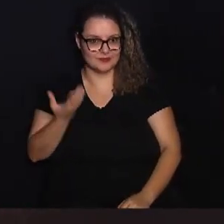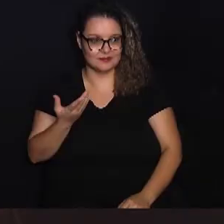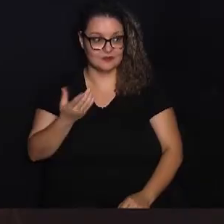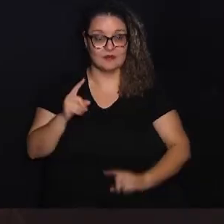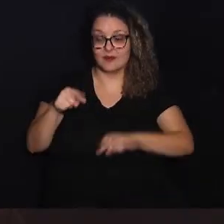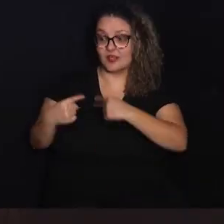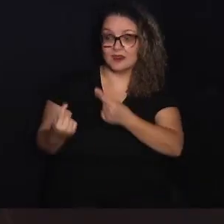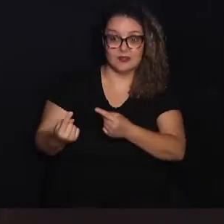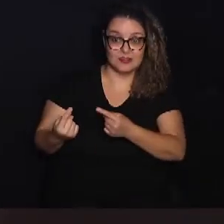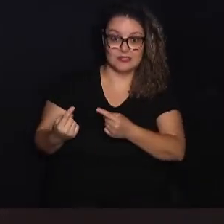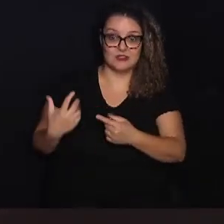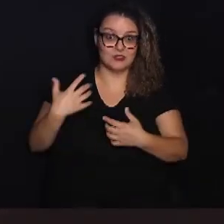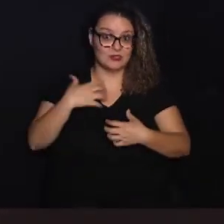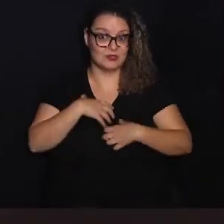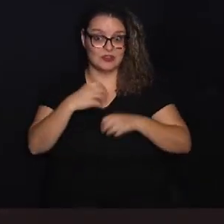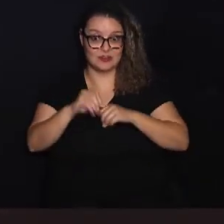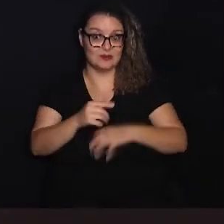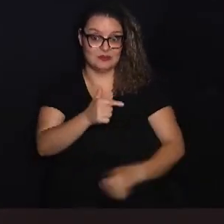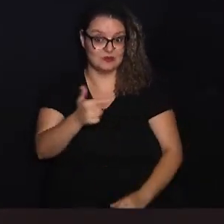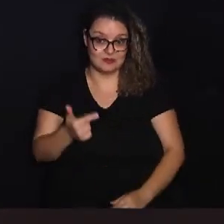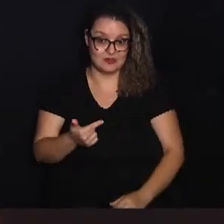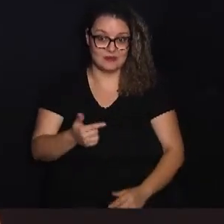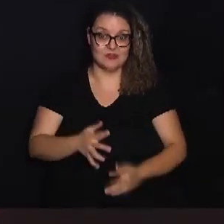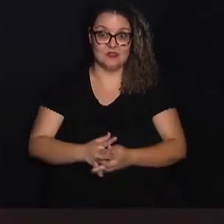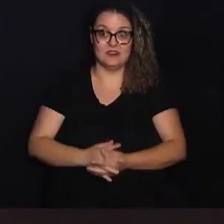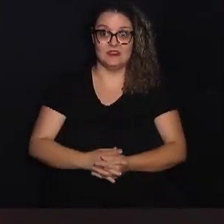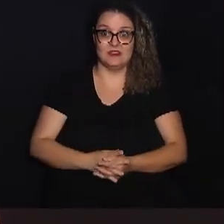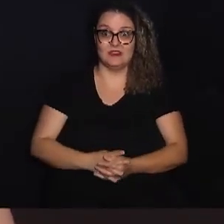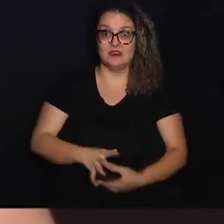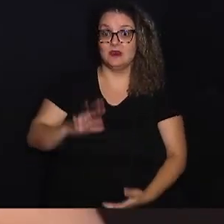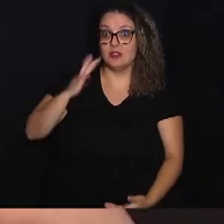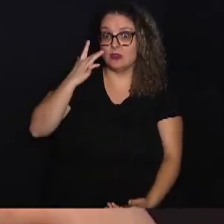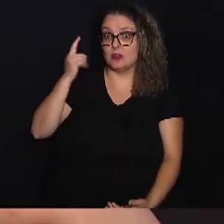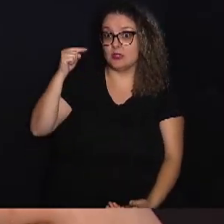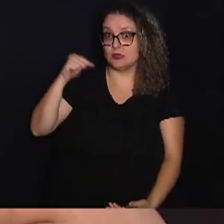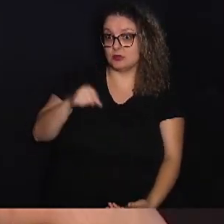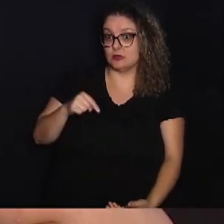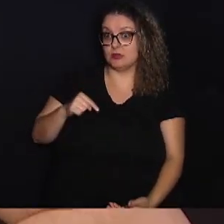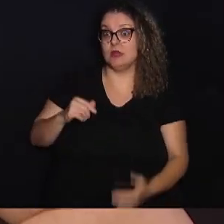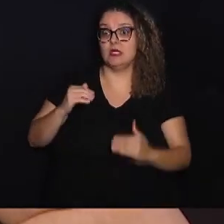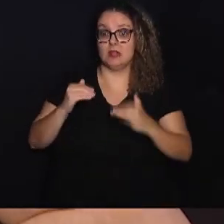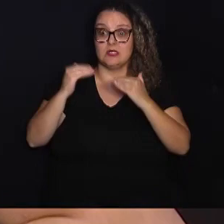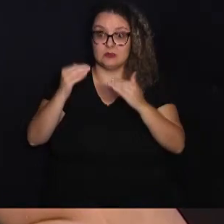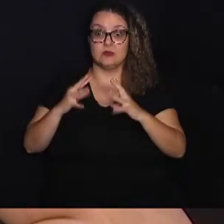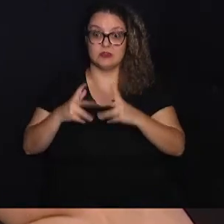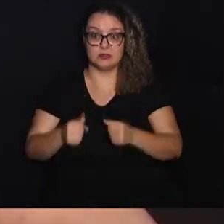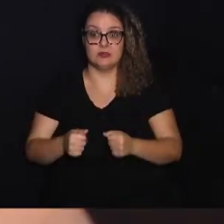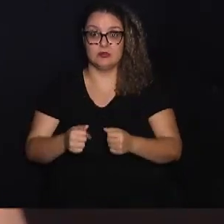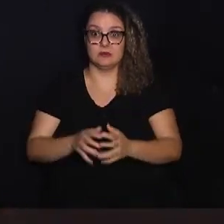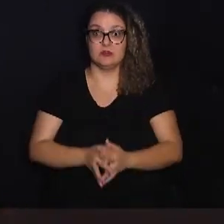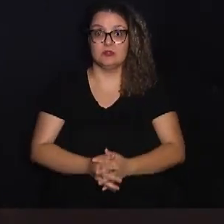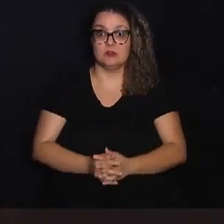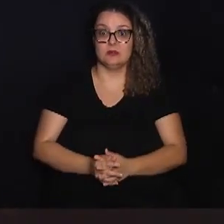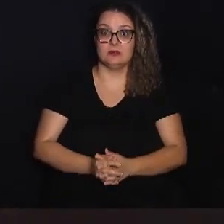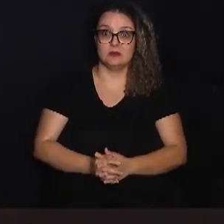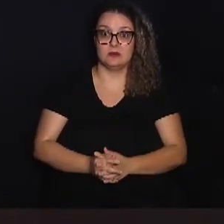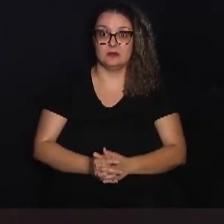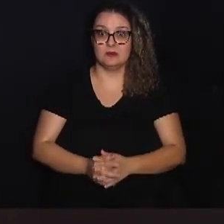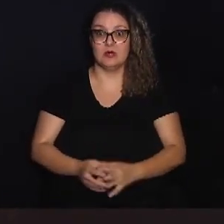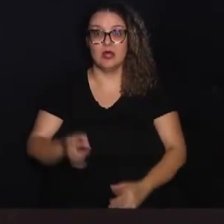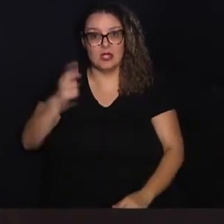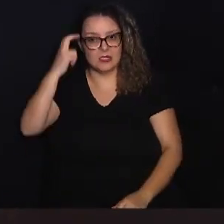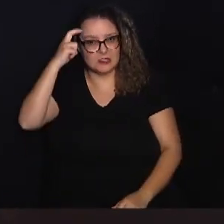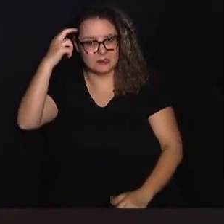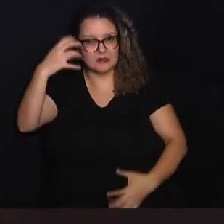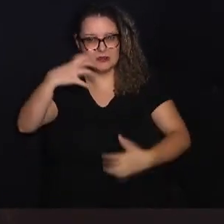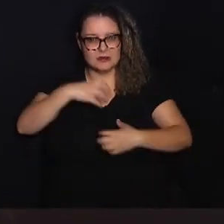em outras formas de ensino não tem? Eu acho que aqui, acima de tudo, eles dão muita inteligência emocional pra gente, dão